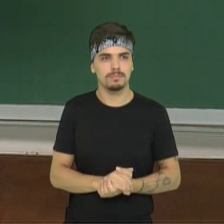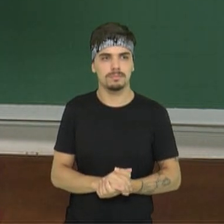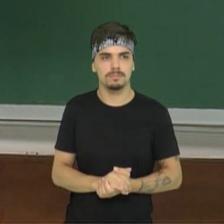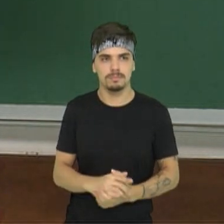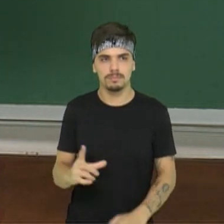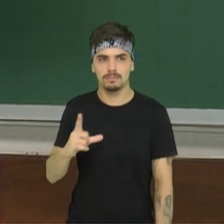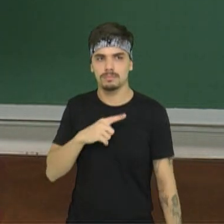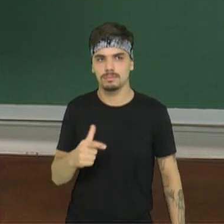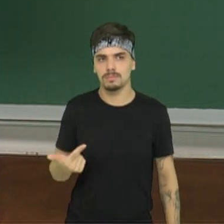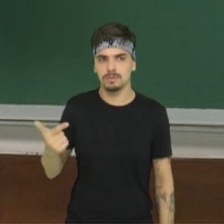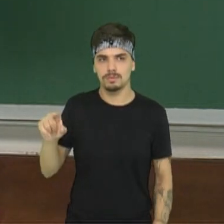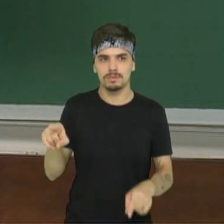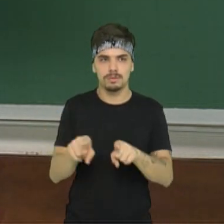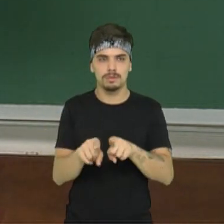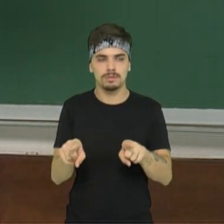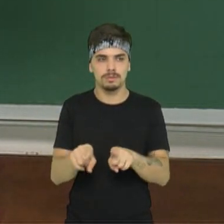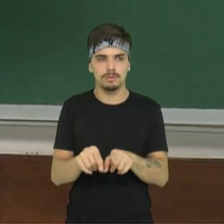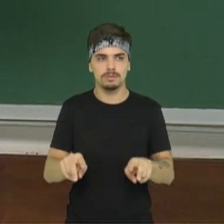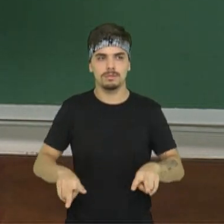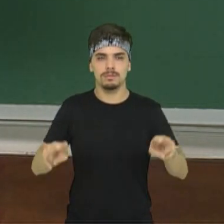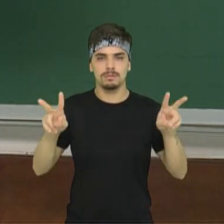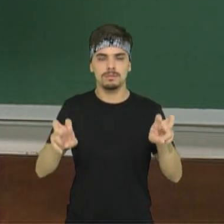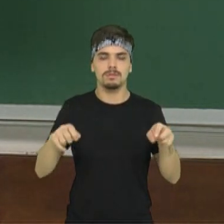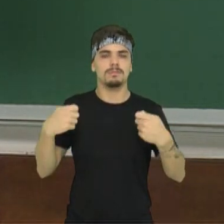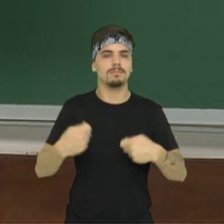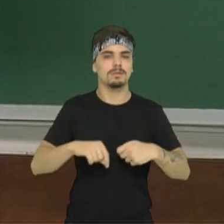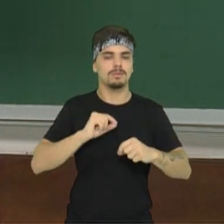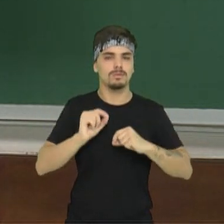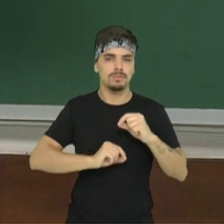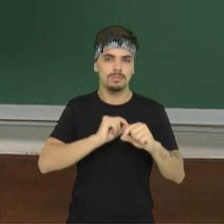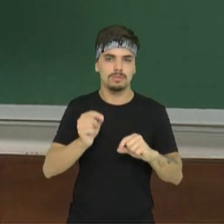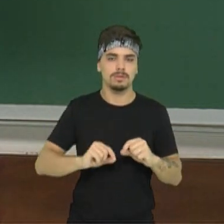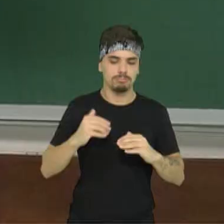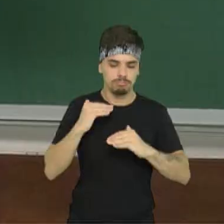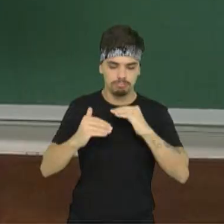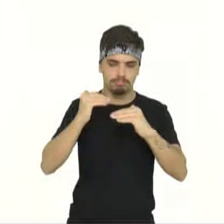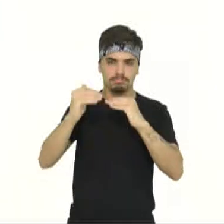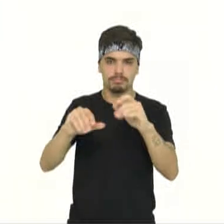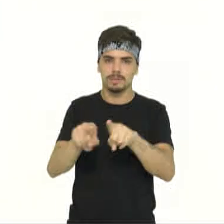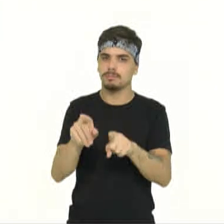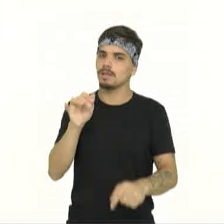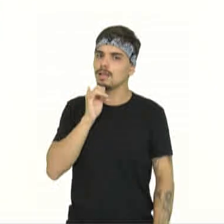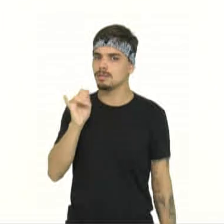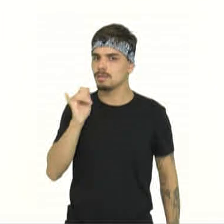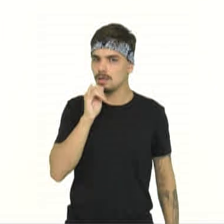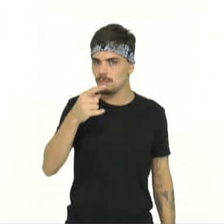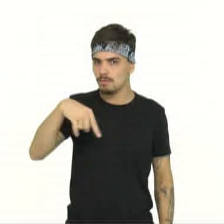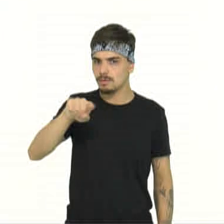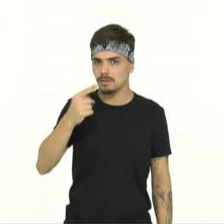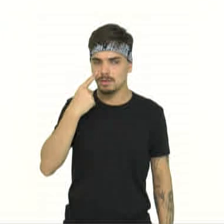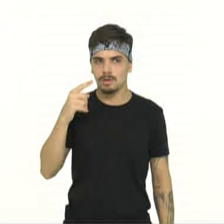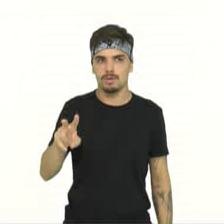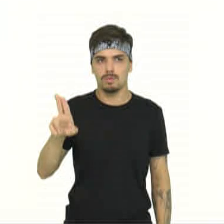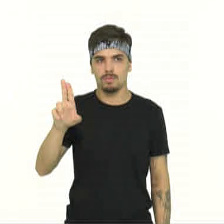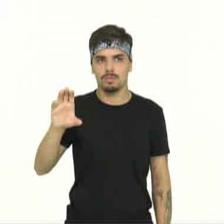Tem um lado também que ainda precisa de uma evolução, trouxe um exemplo só aqui de Kiev, na Ucrânia, né? Os países do leste